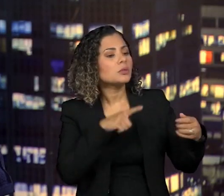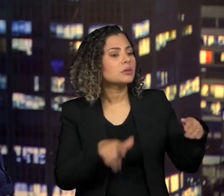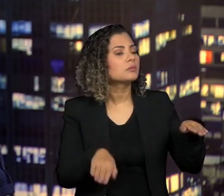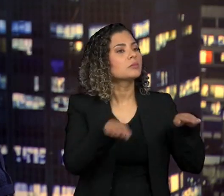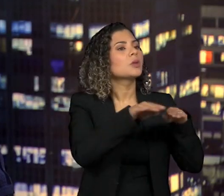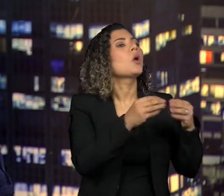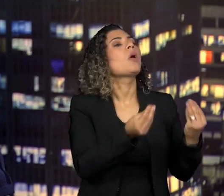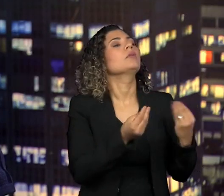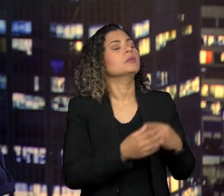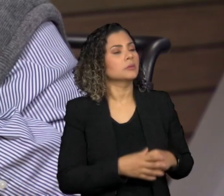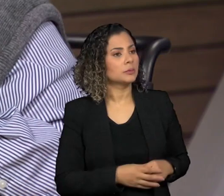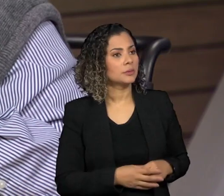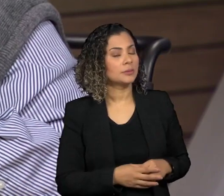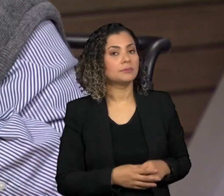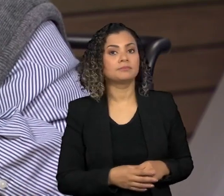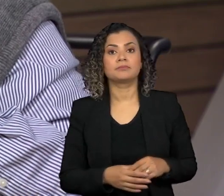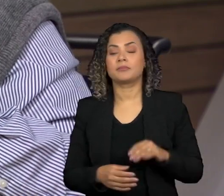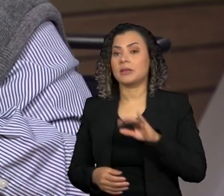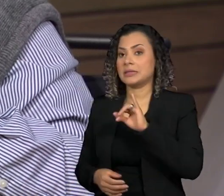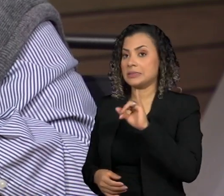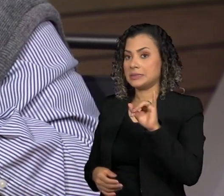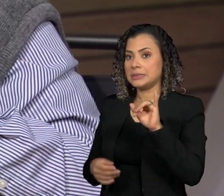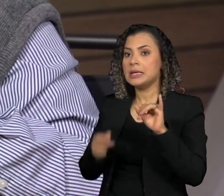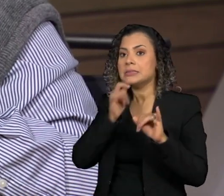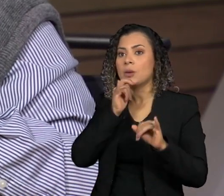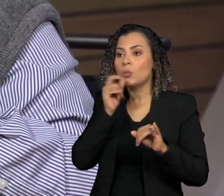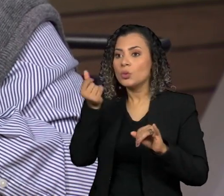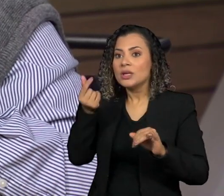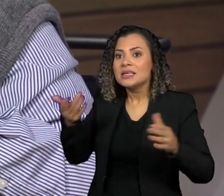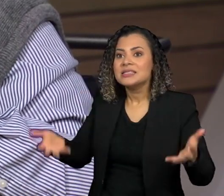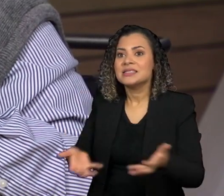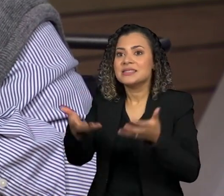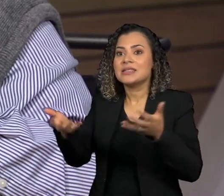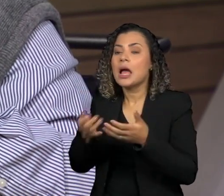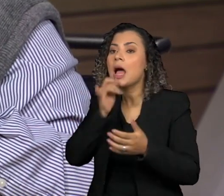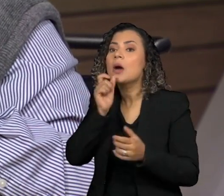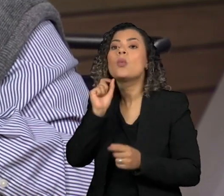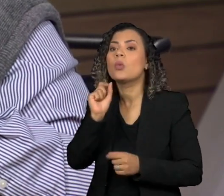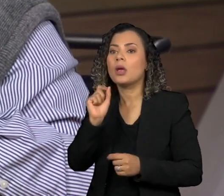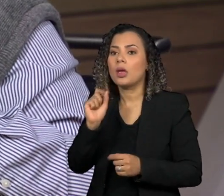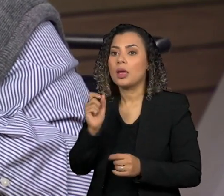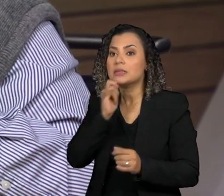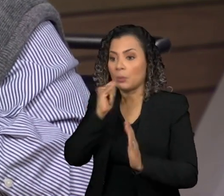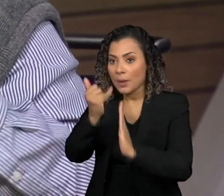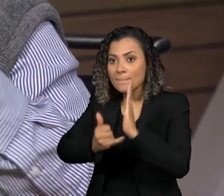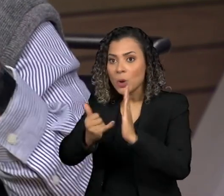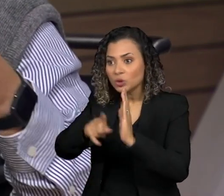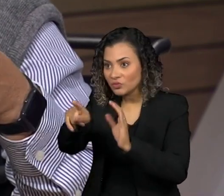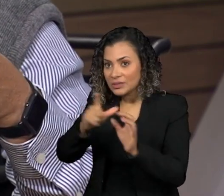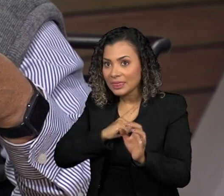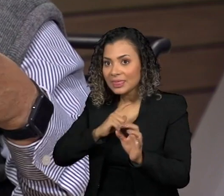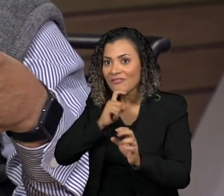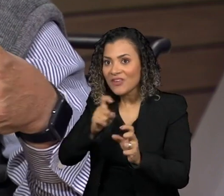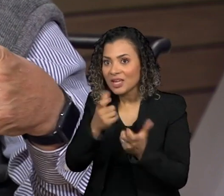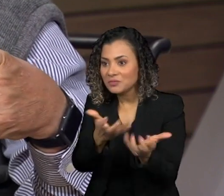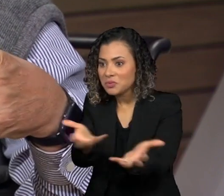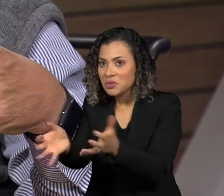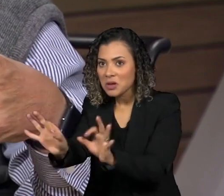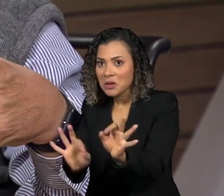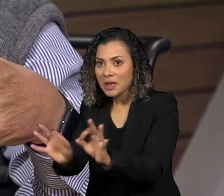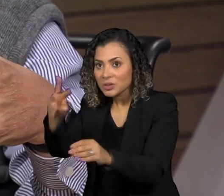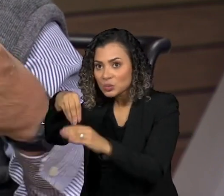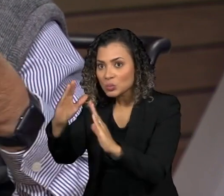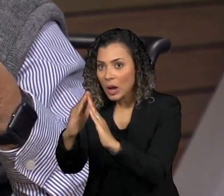exemplo, qual seria a prioridade? Se você desse um incentivo de uma redução de IPTU para quem mantivesse um jardim na